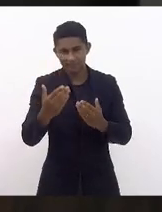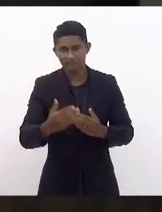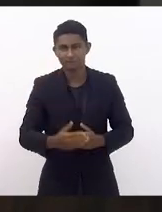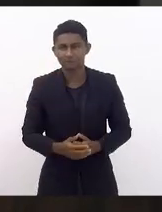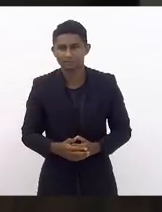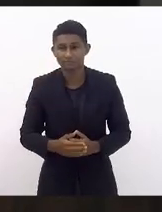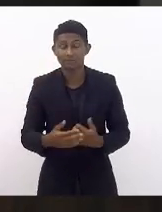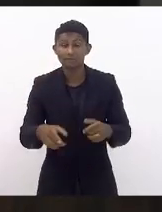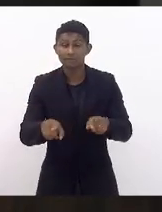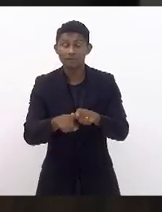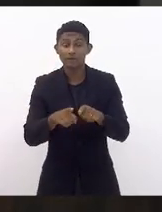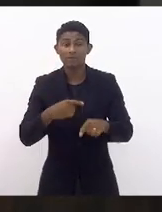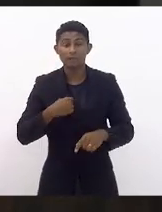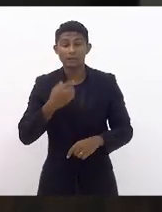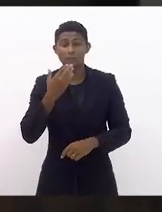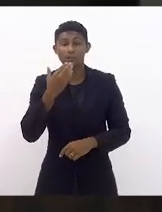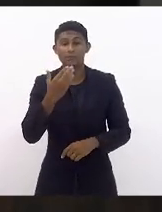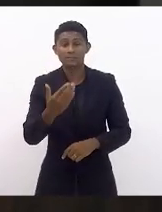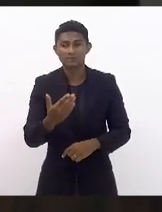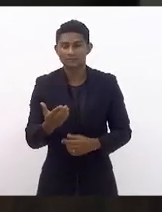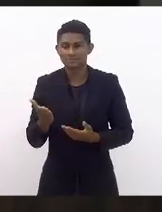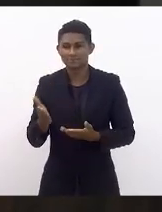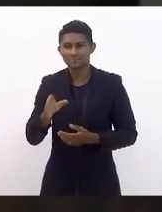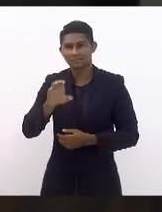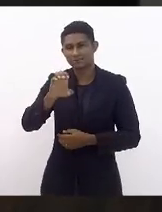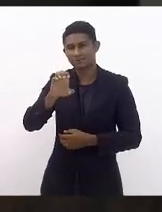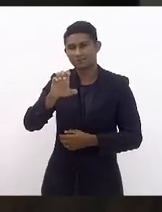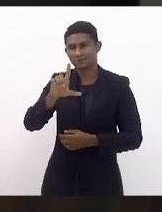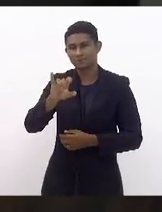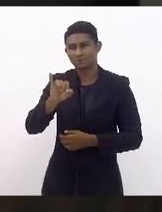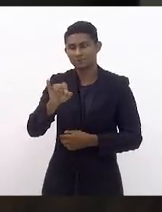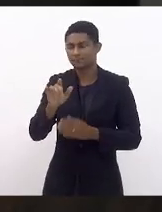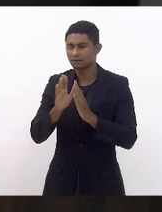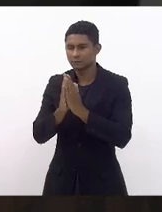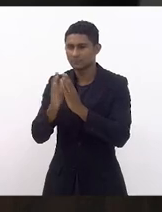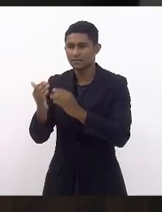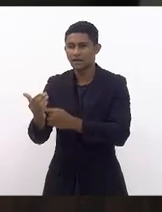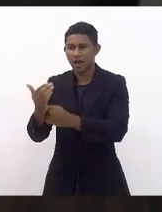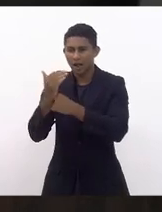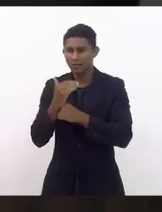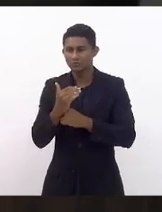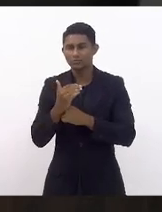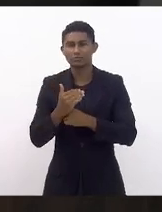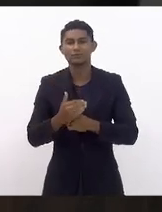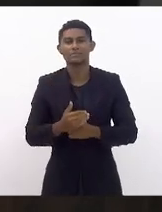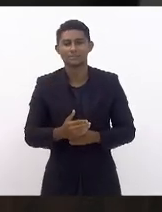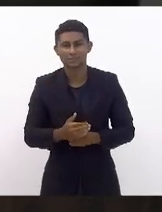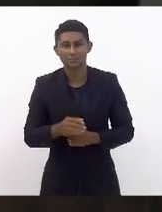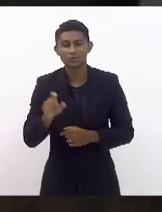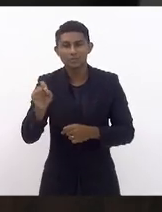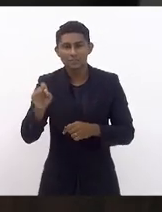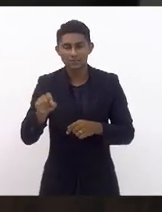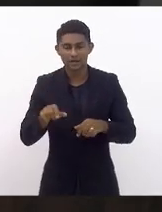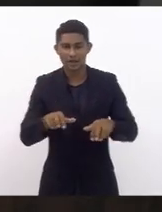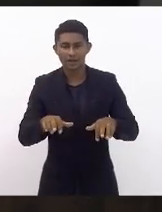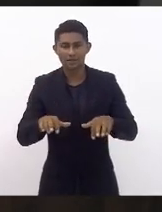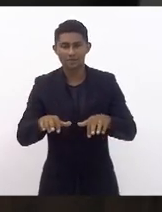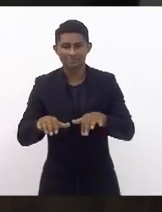Gostaria de pedir, querido Eli, nos ajude nesse momento tão especial ali com o seu teclado.